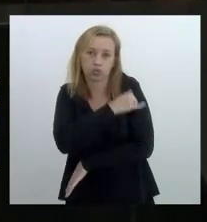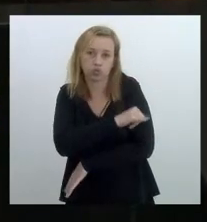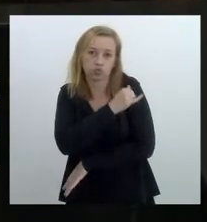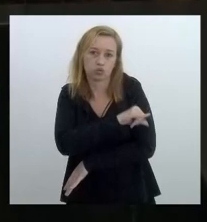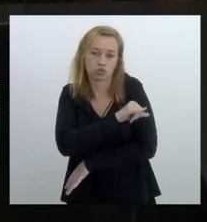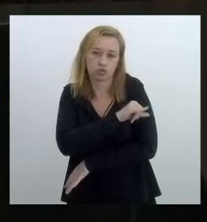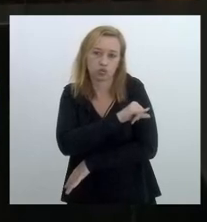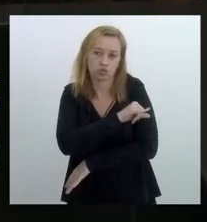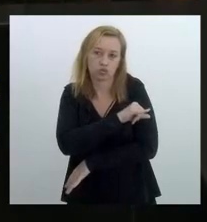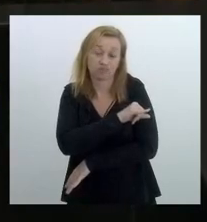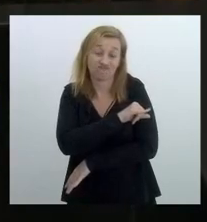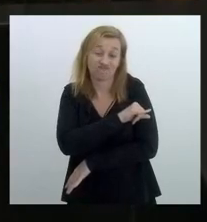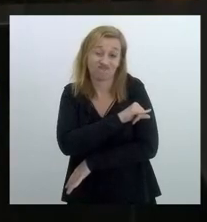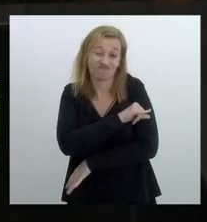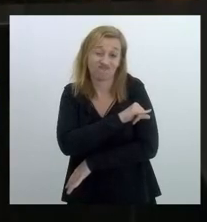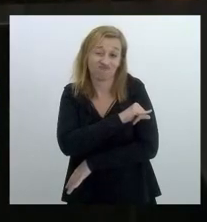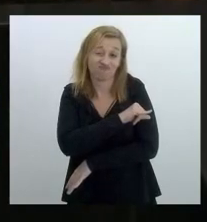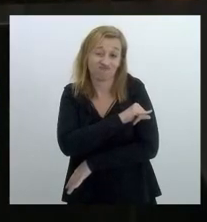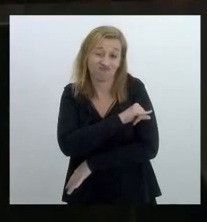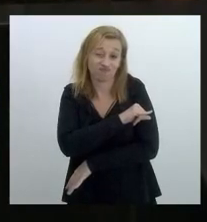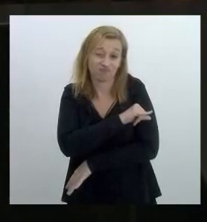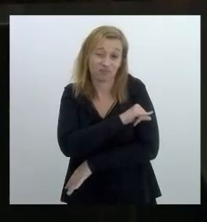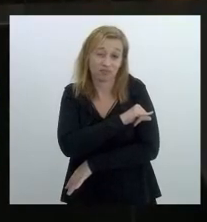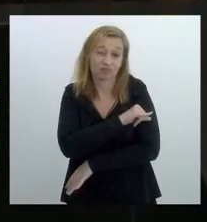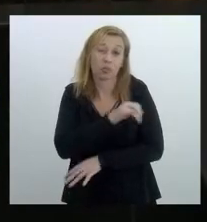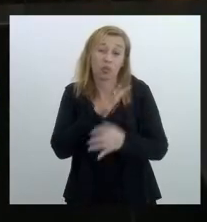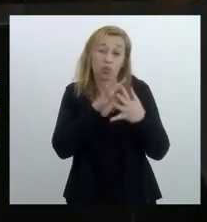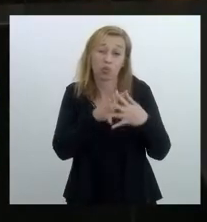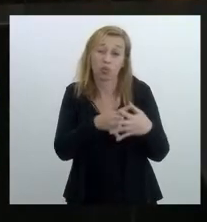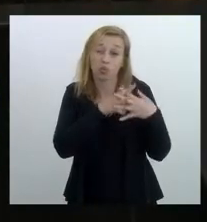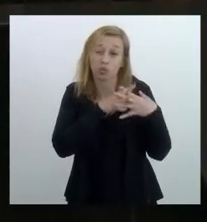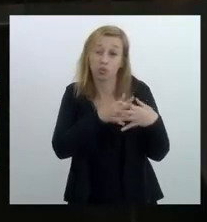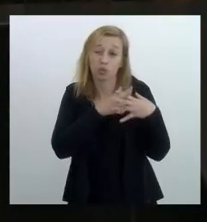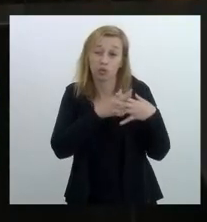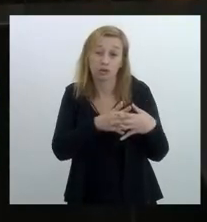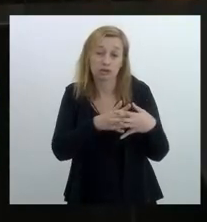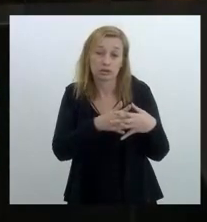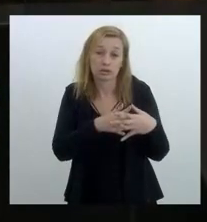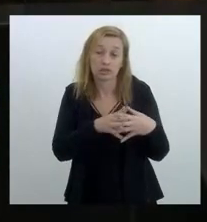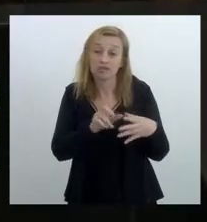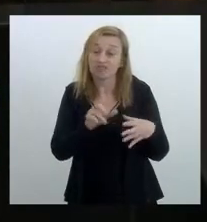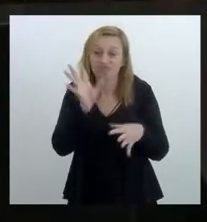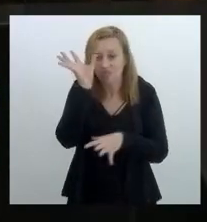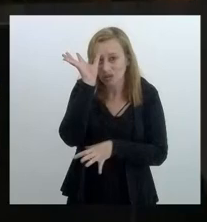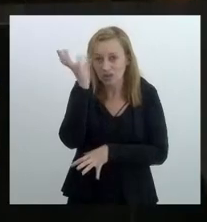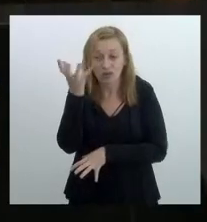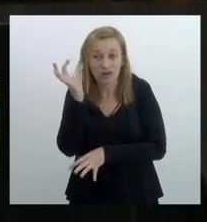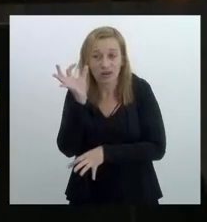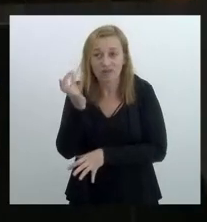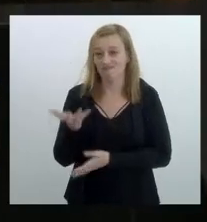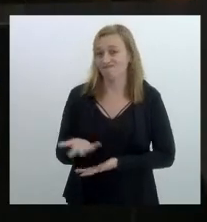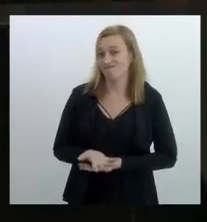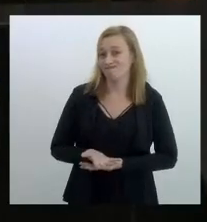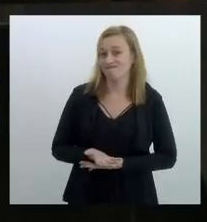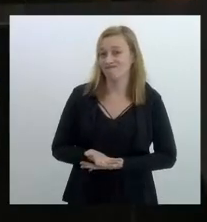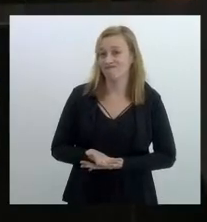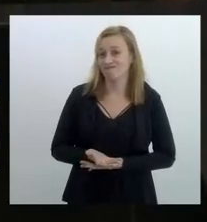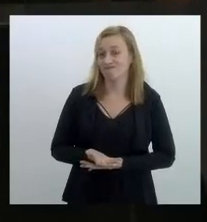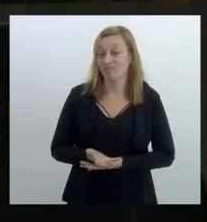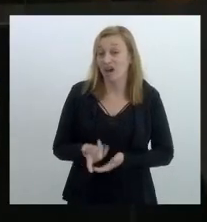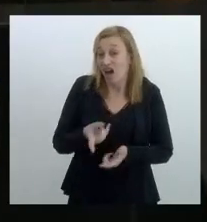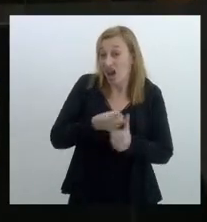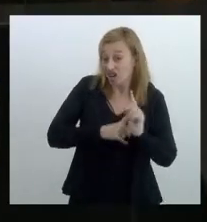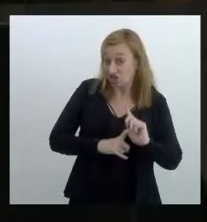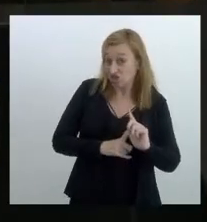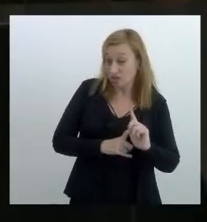num emaranhado de uma bola de neve que não vai resolver efetivamente a dívida